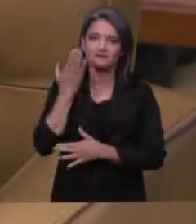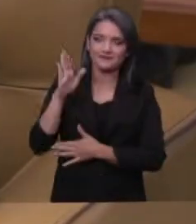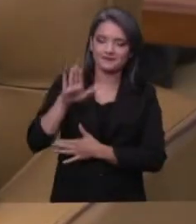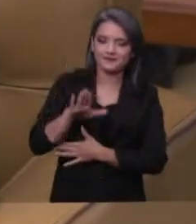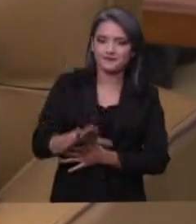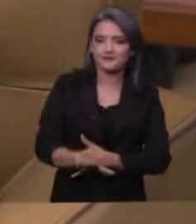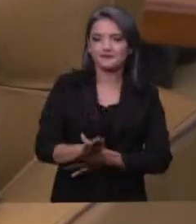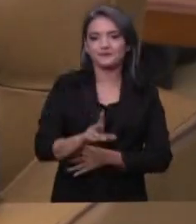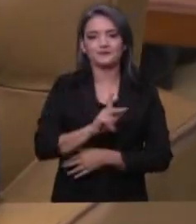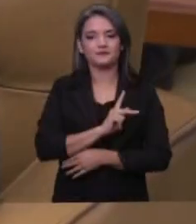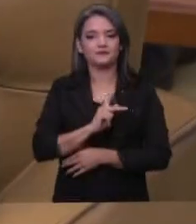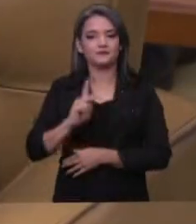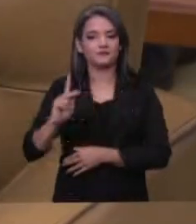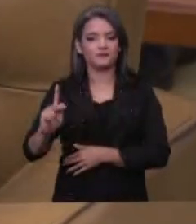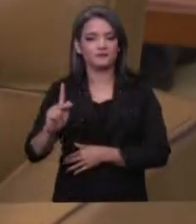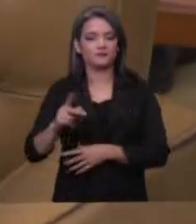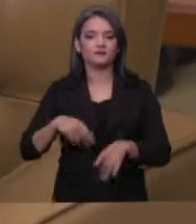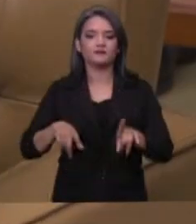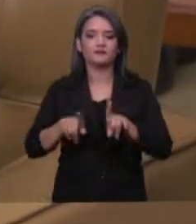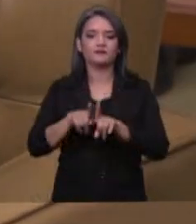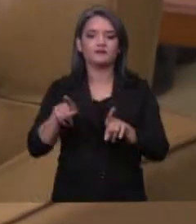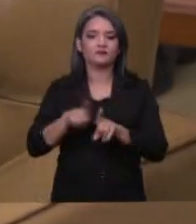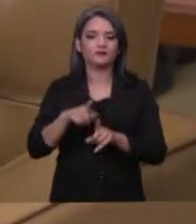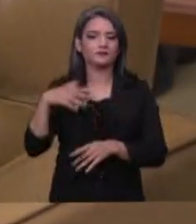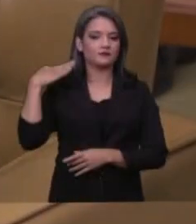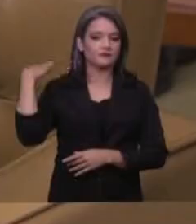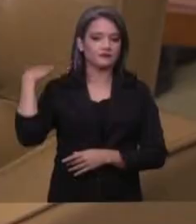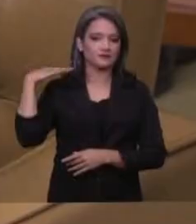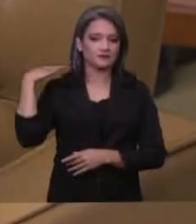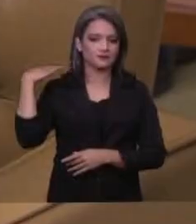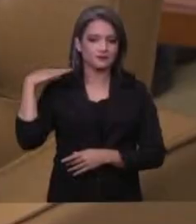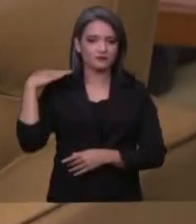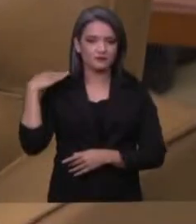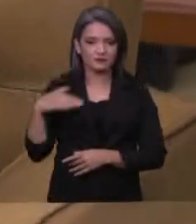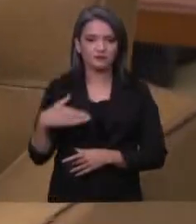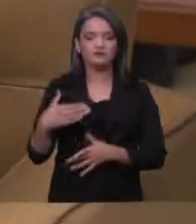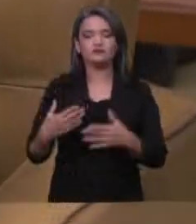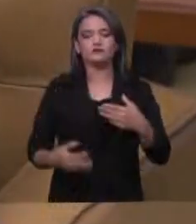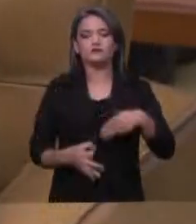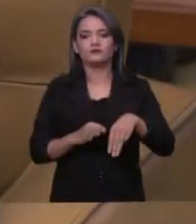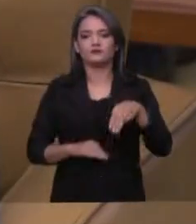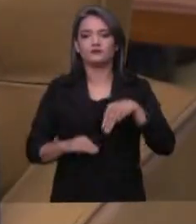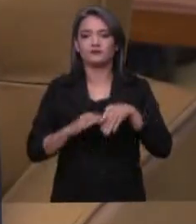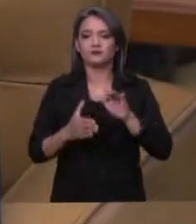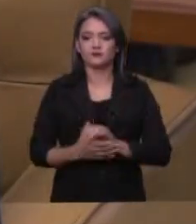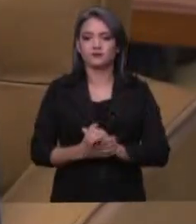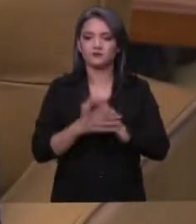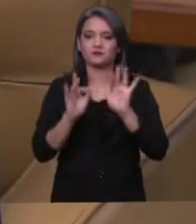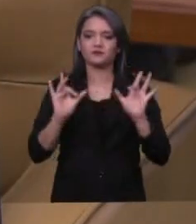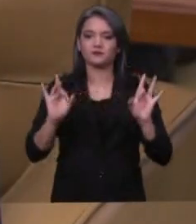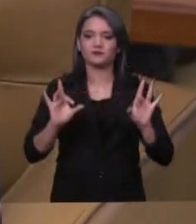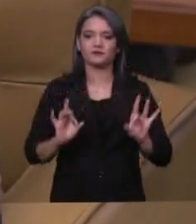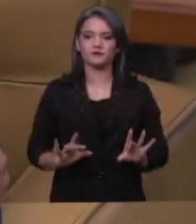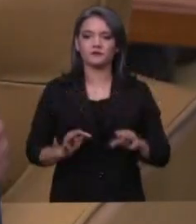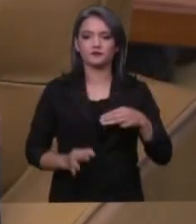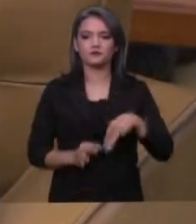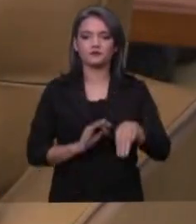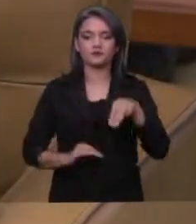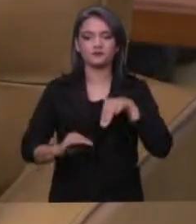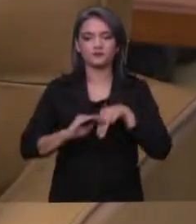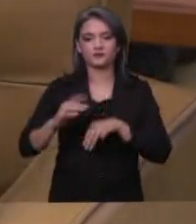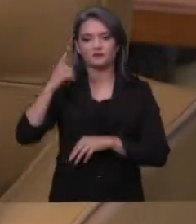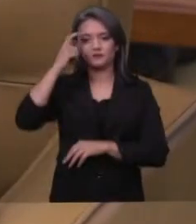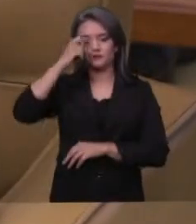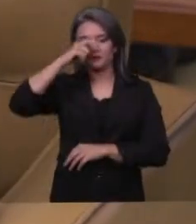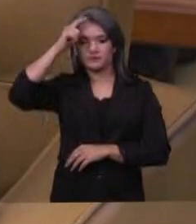ministra Carmen Lúcia, caros colegas. Um cumprimento especial ao ministro